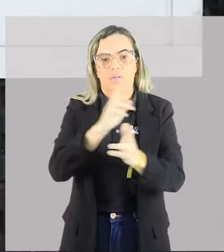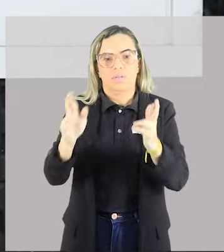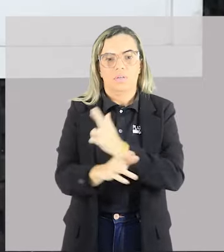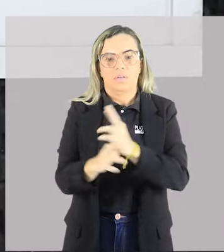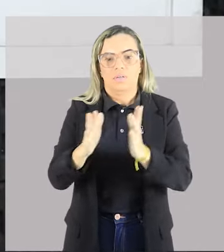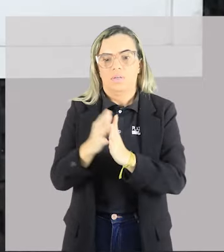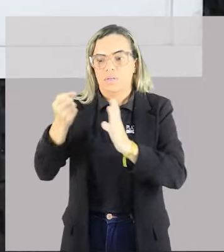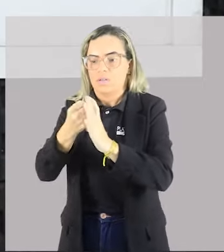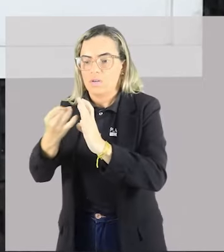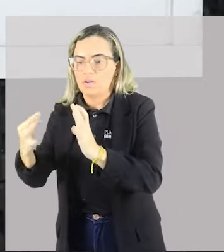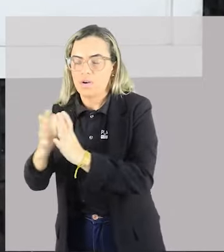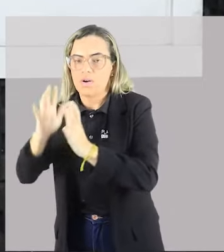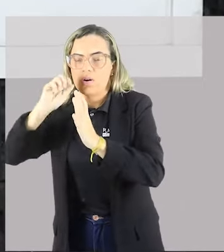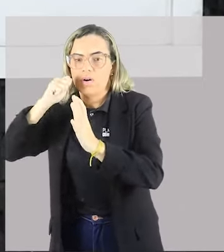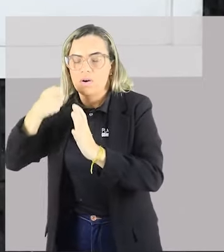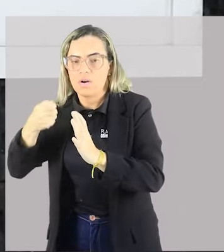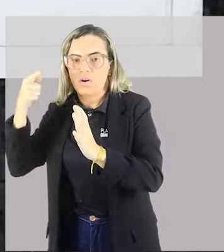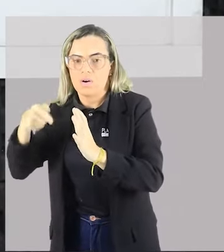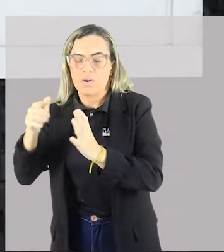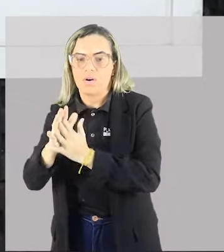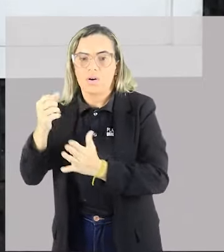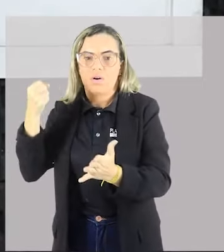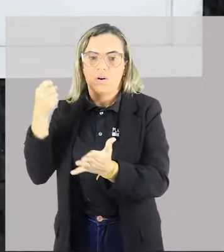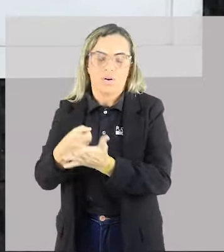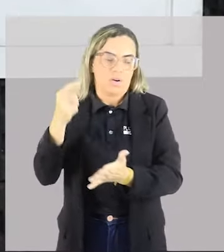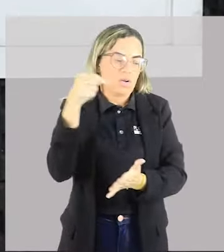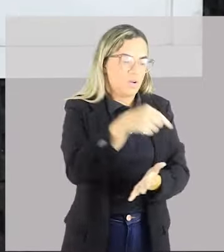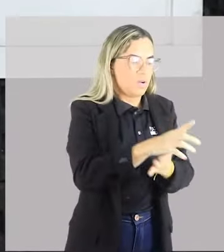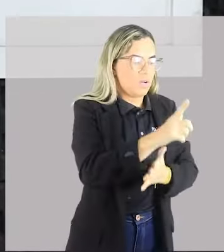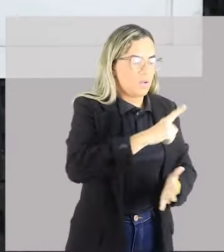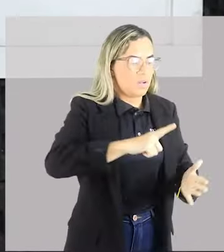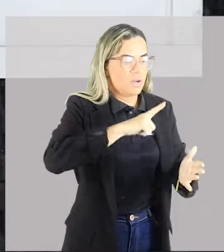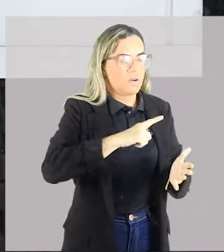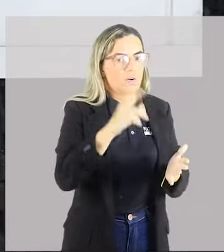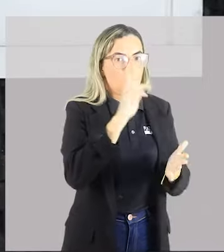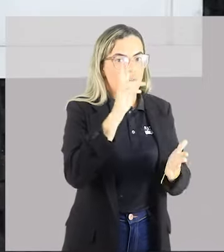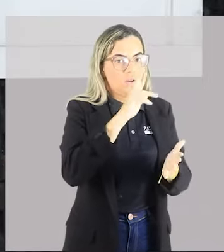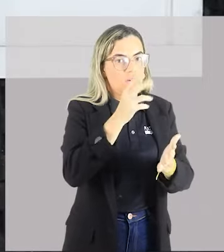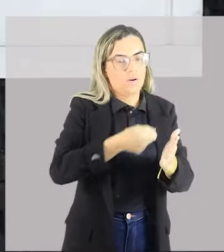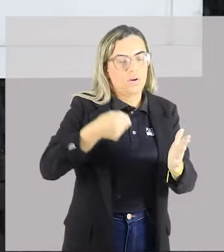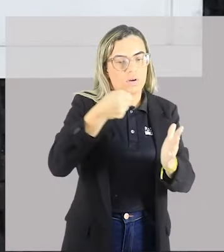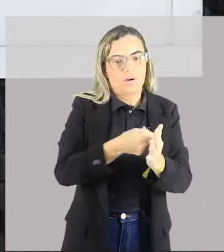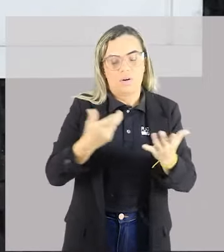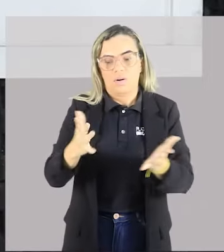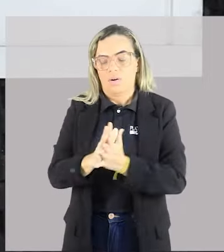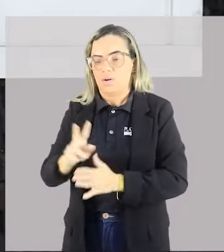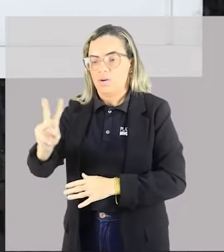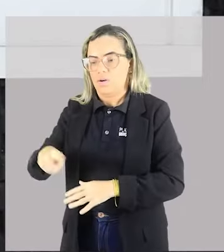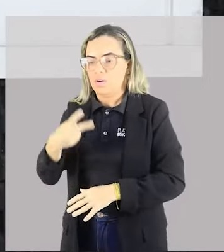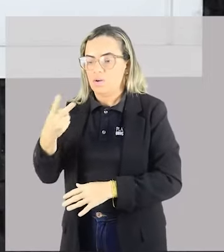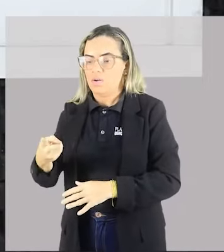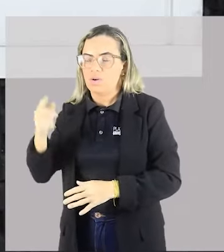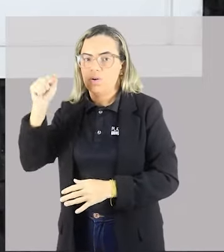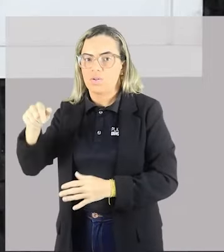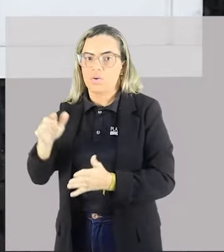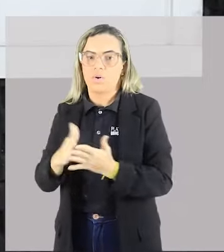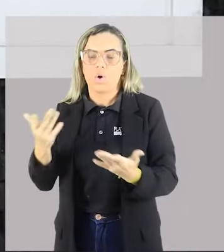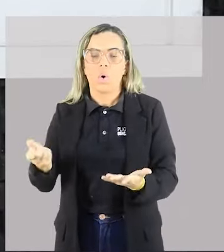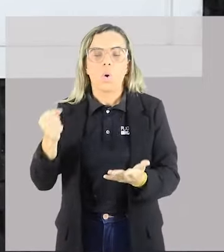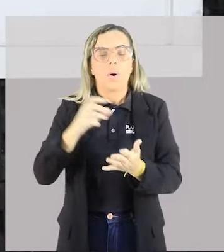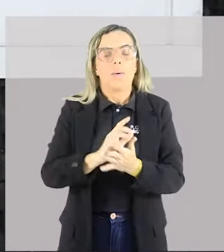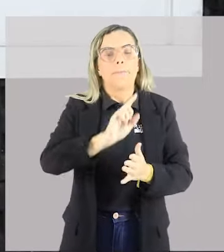quantidade de pães que você vai for comprar você vai ter um valor associado a ele quem for comprar dois vai pagar 1,20 quem